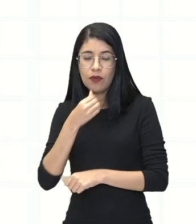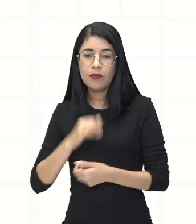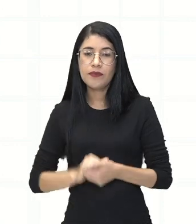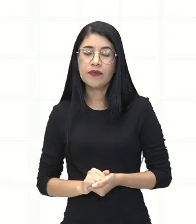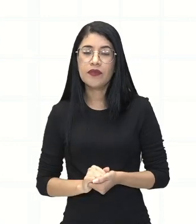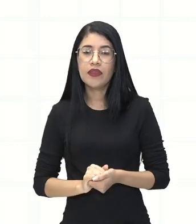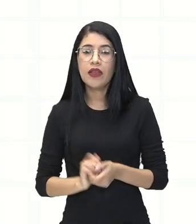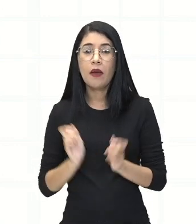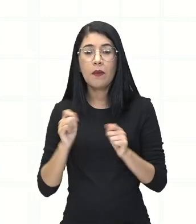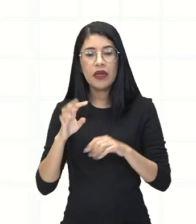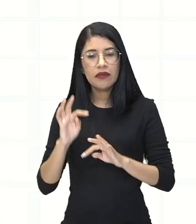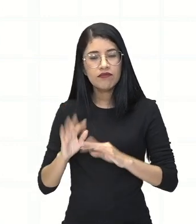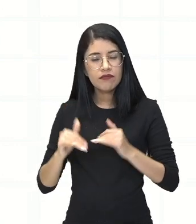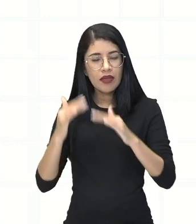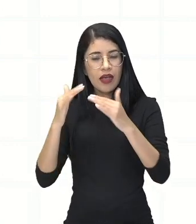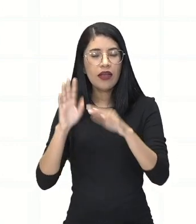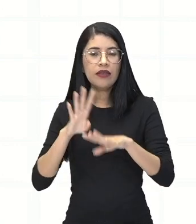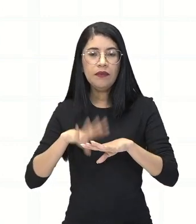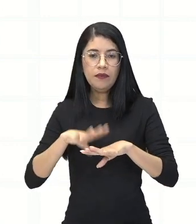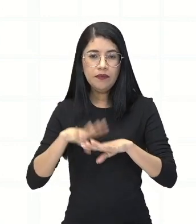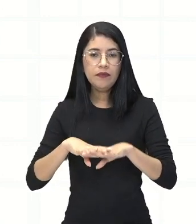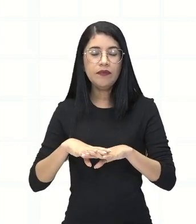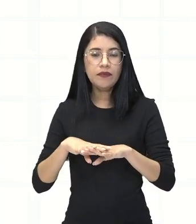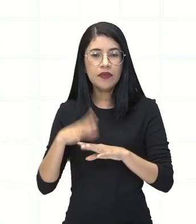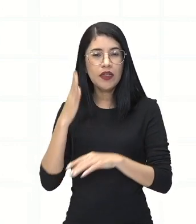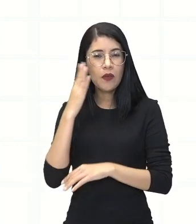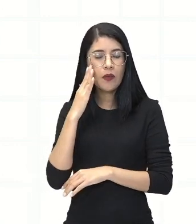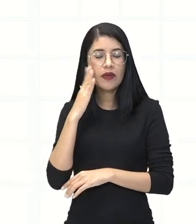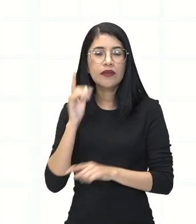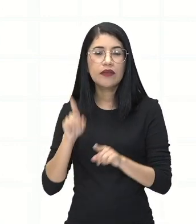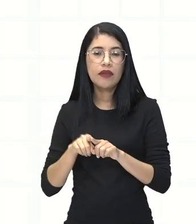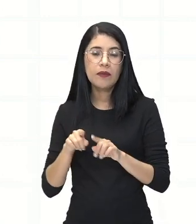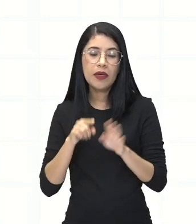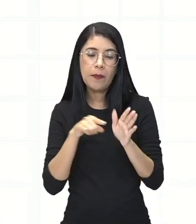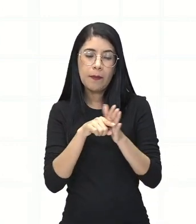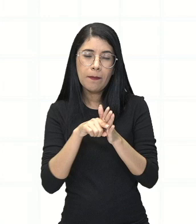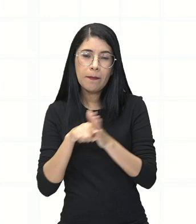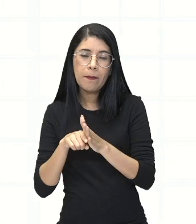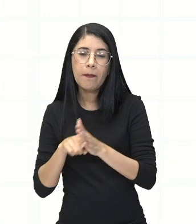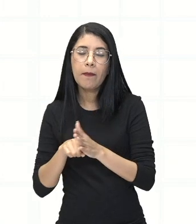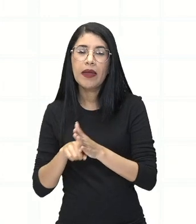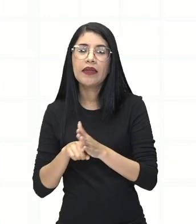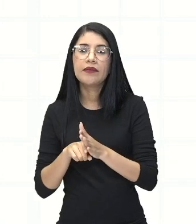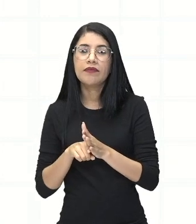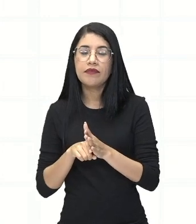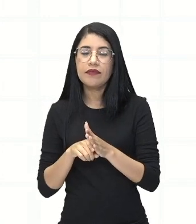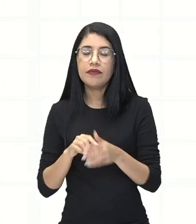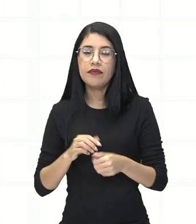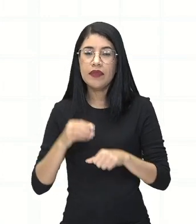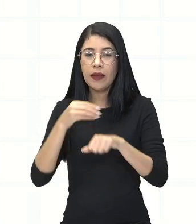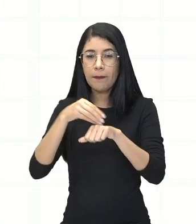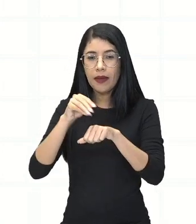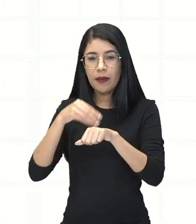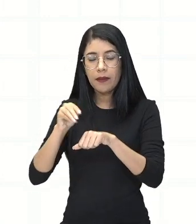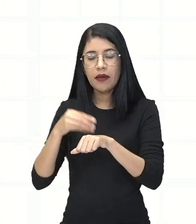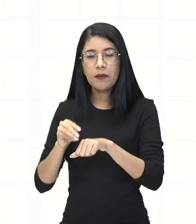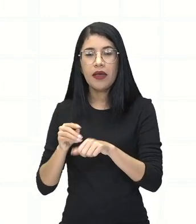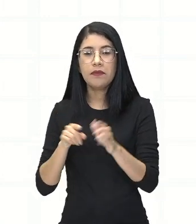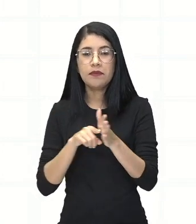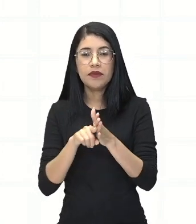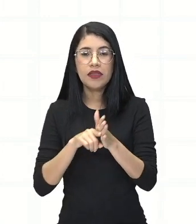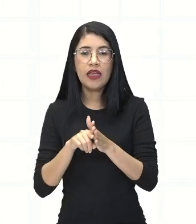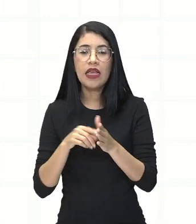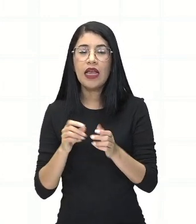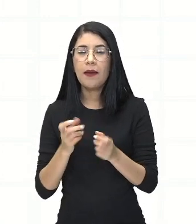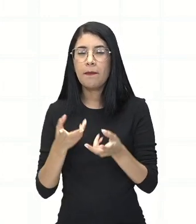avançados conhecimentos matemáticos, visto que todos os estudos realizados pelos famosos arqueólogos William indicam, por exemplo, erros